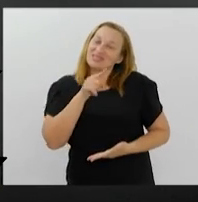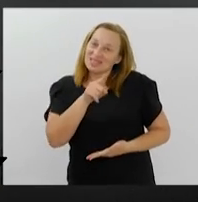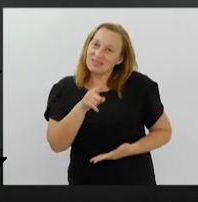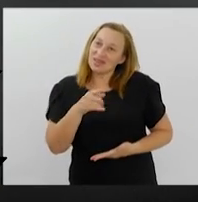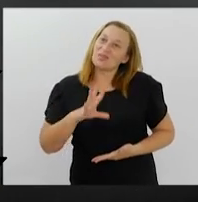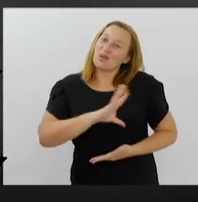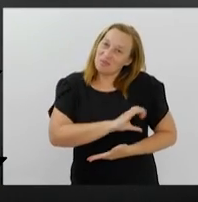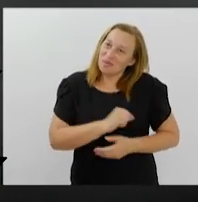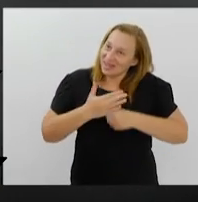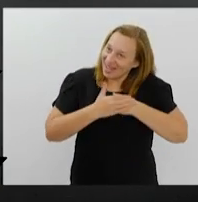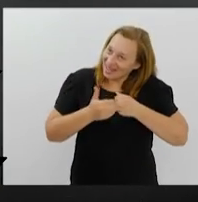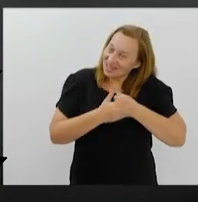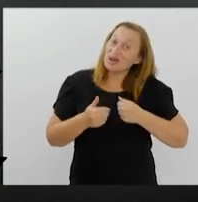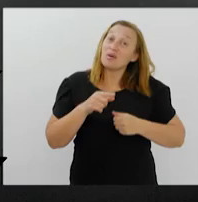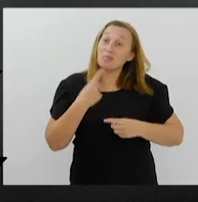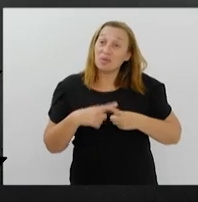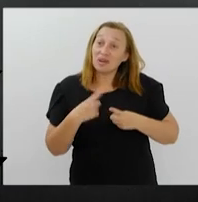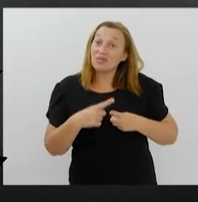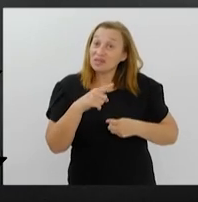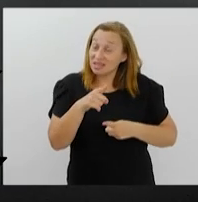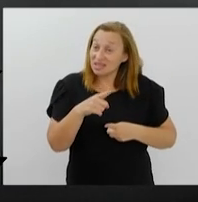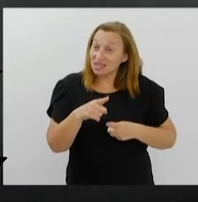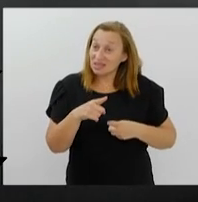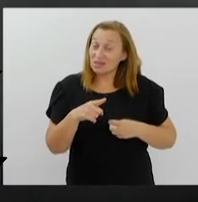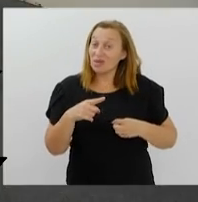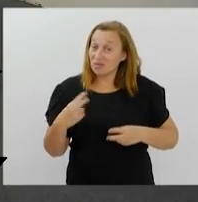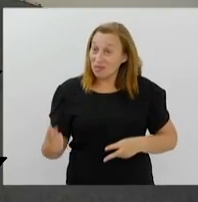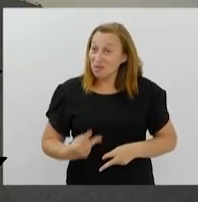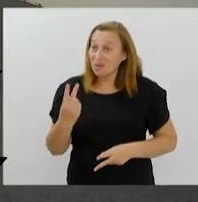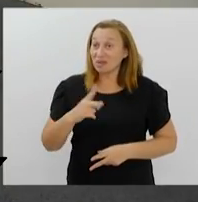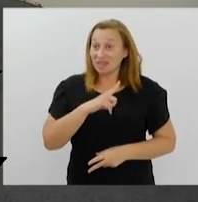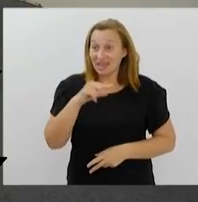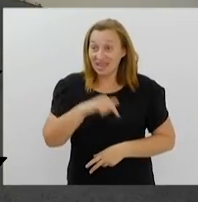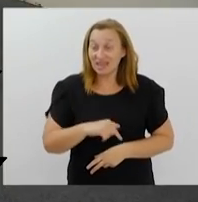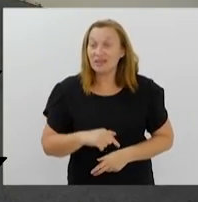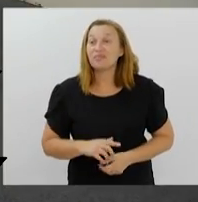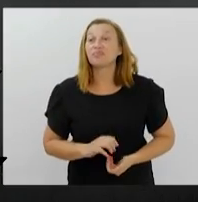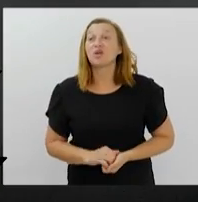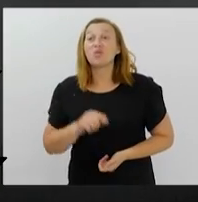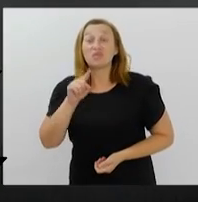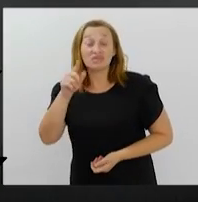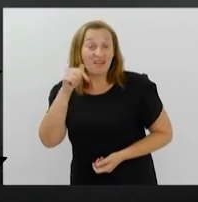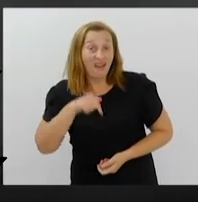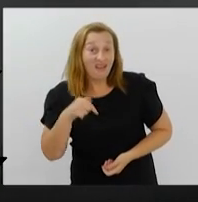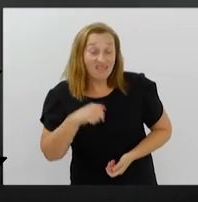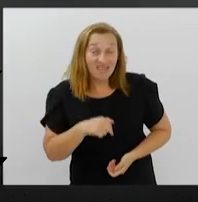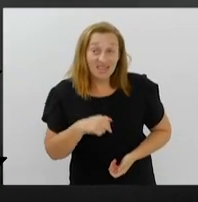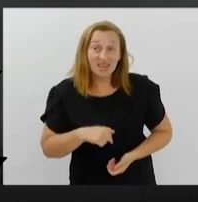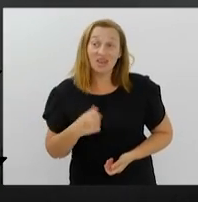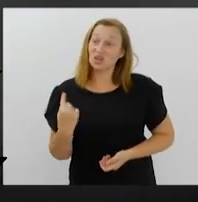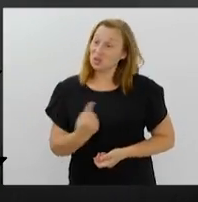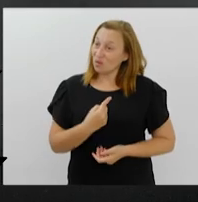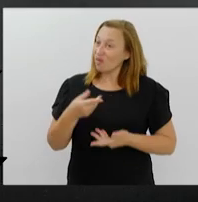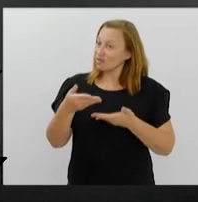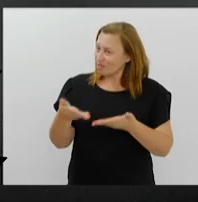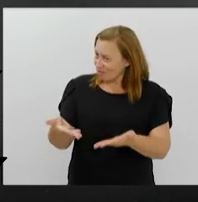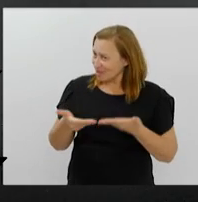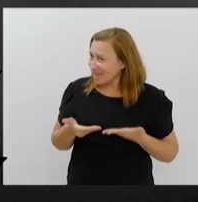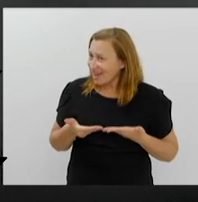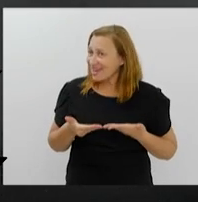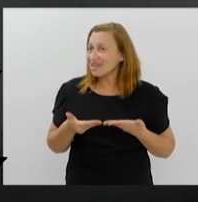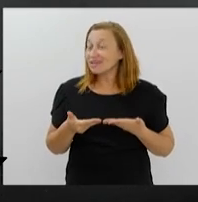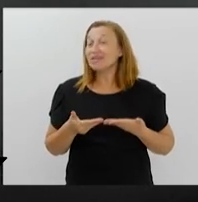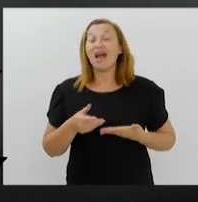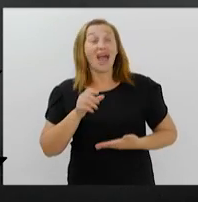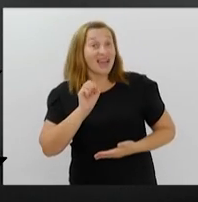amor e carinho Porque você só aumenta o nosso prestígio aqui e aí você estará aqui e e nós convocar E aí